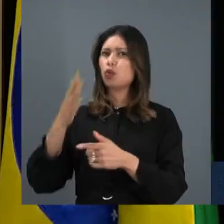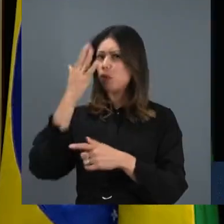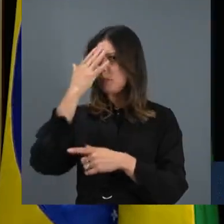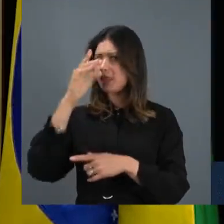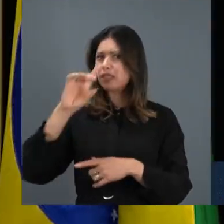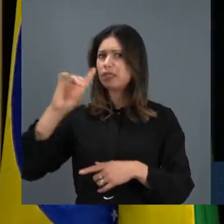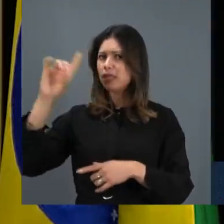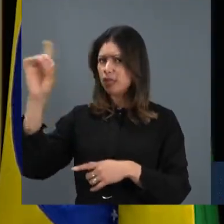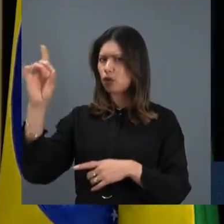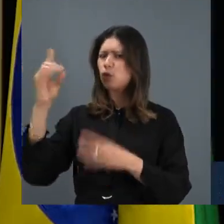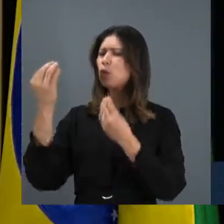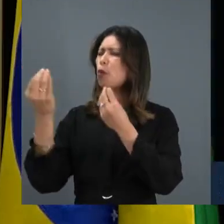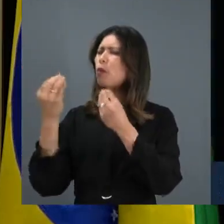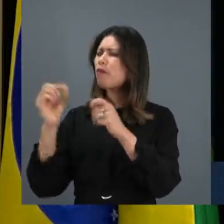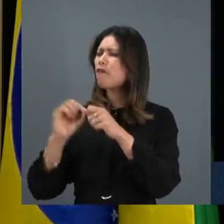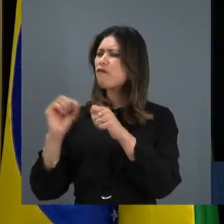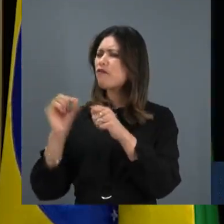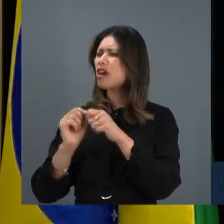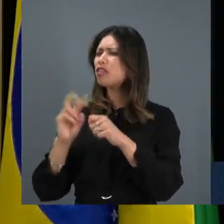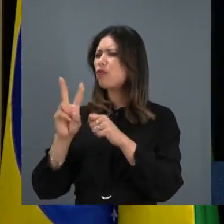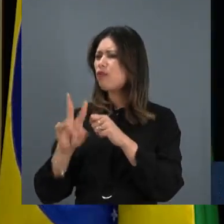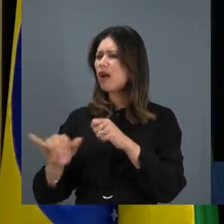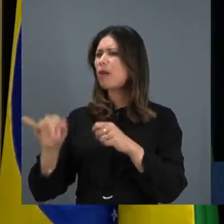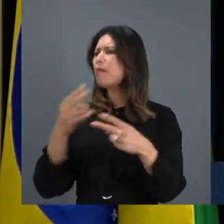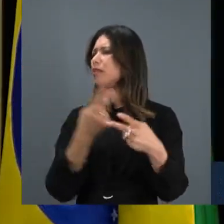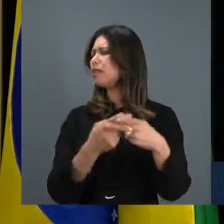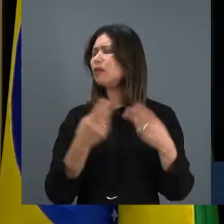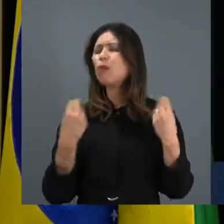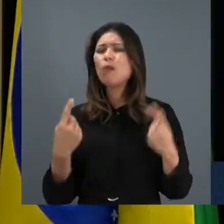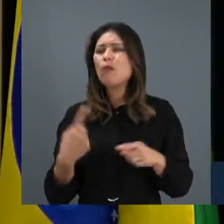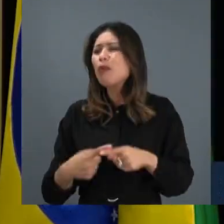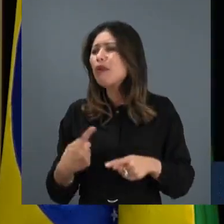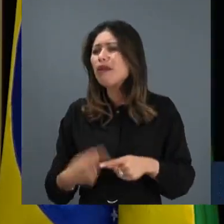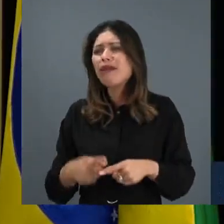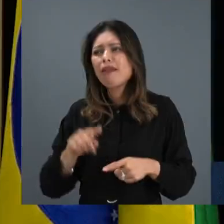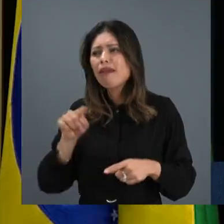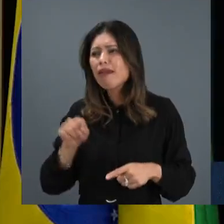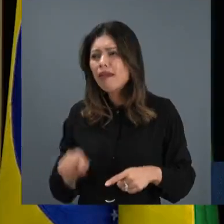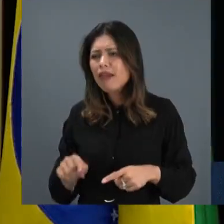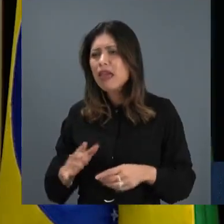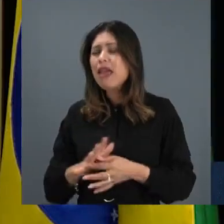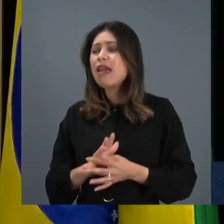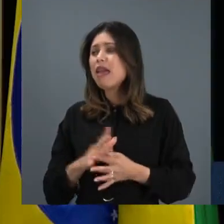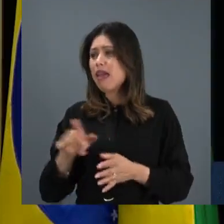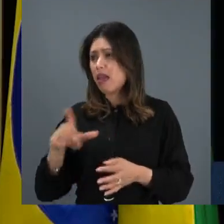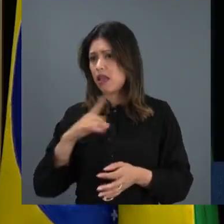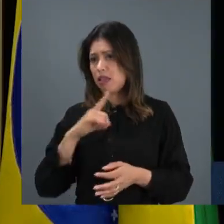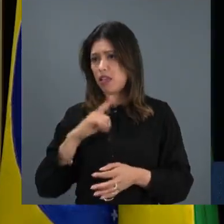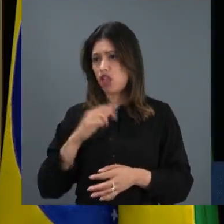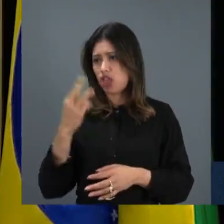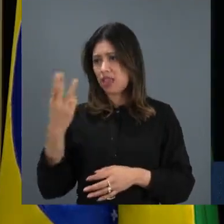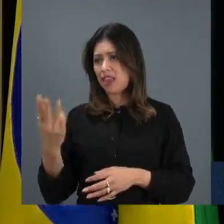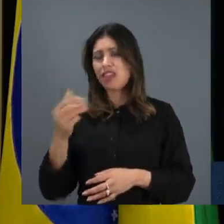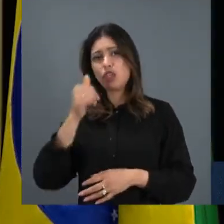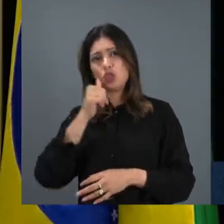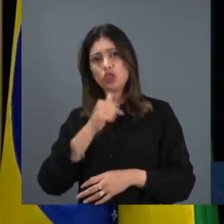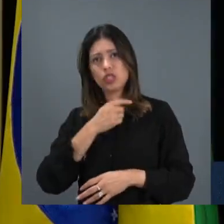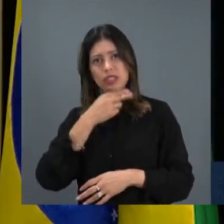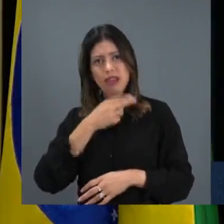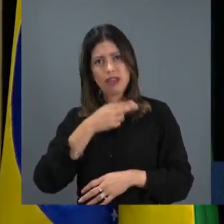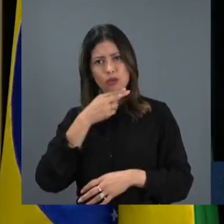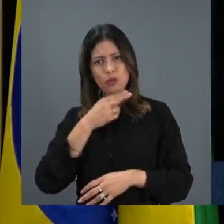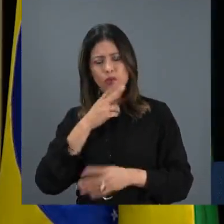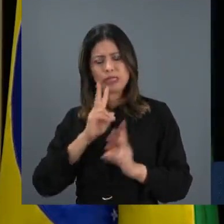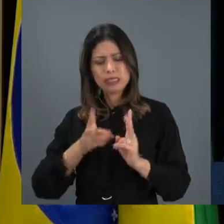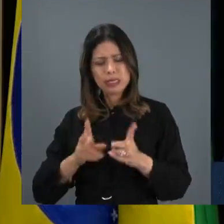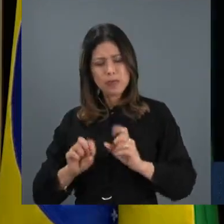ser levado de volta à prisão? Ela pergunta. É um homem com 3 netos e que sempre lutou pelo bem de sua família